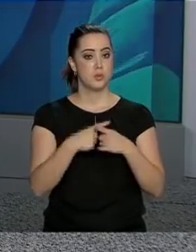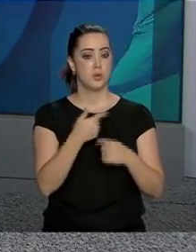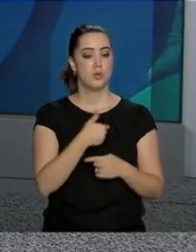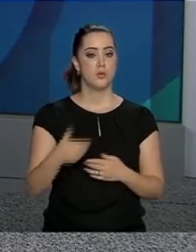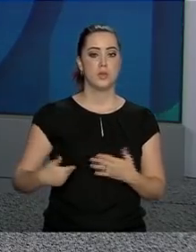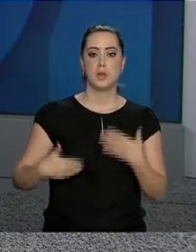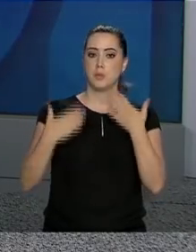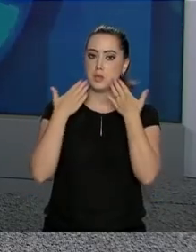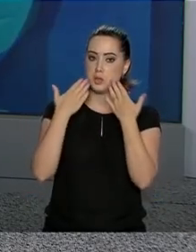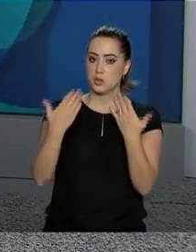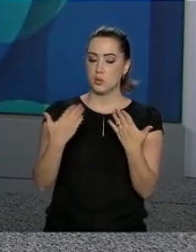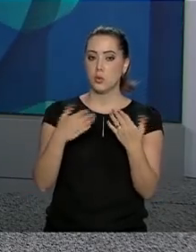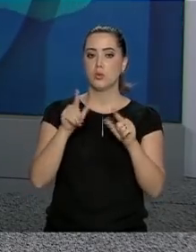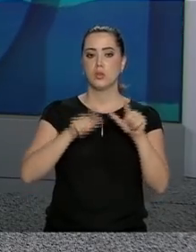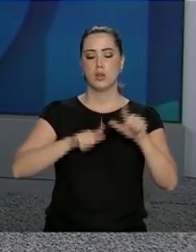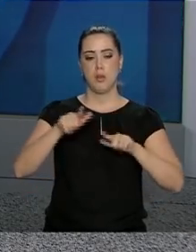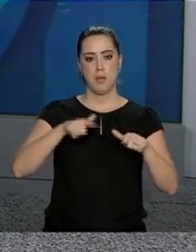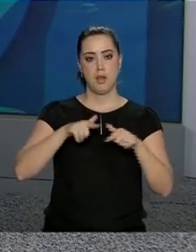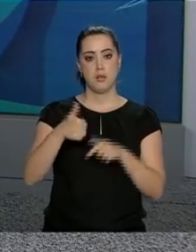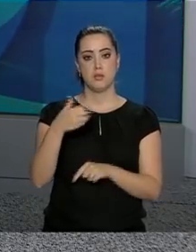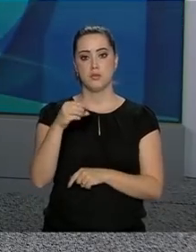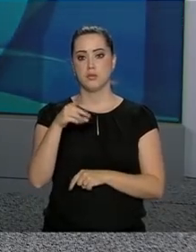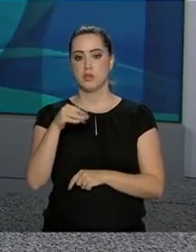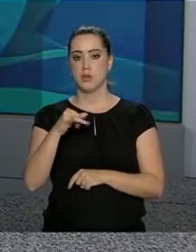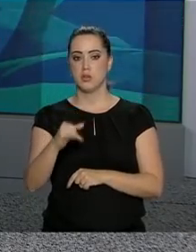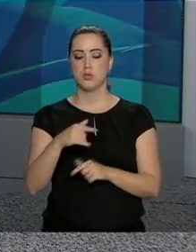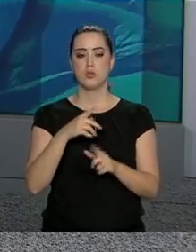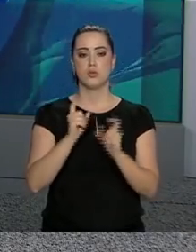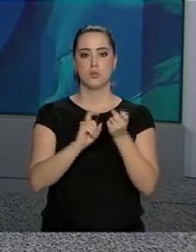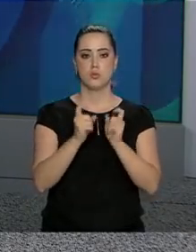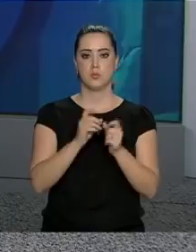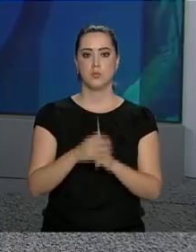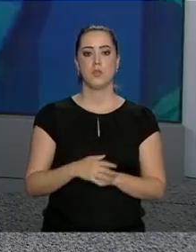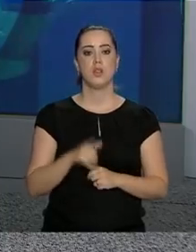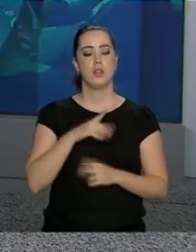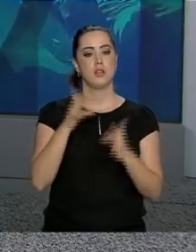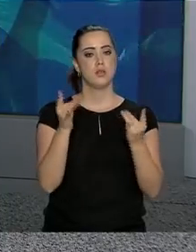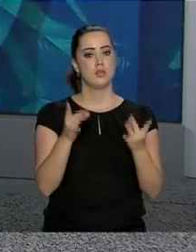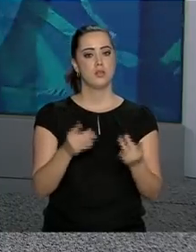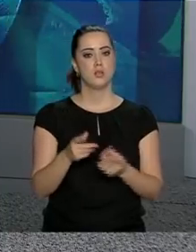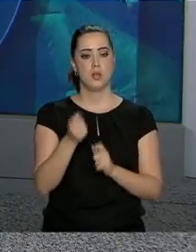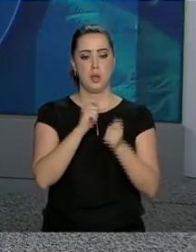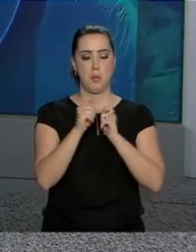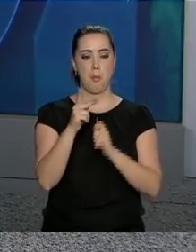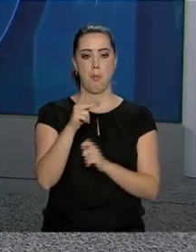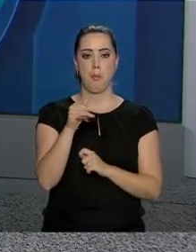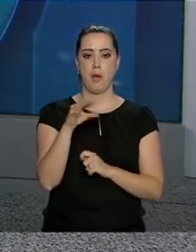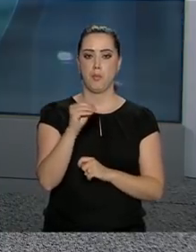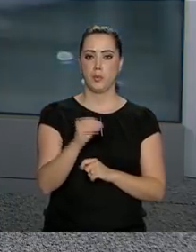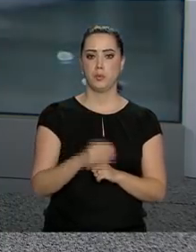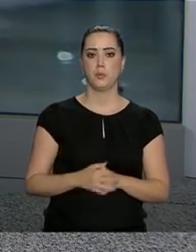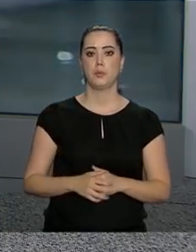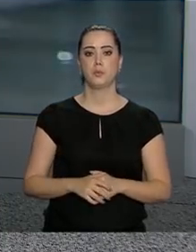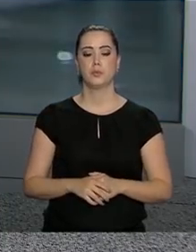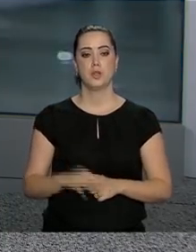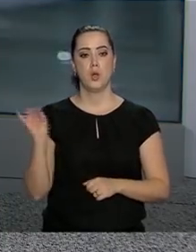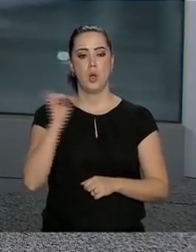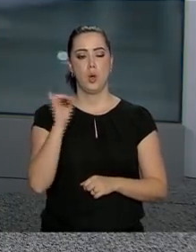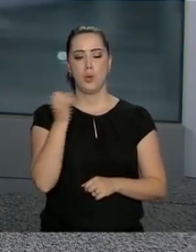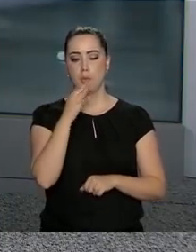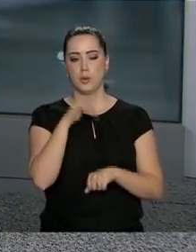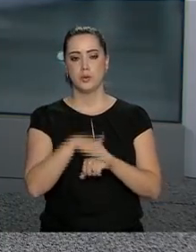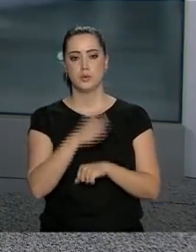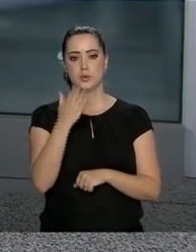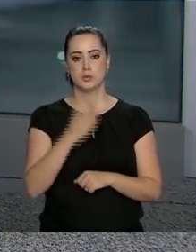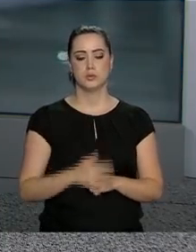governo apresentou o plano de ação para os primeiros 100 dias de gestão. Quem tem os detalhes é o repórter Pablo Mundim. Olá, Pablo,